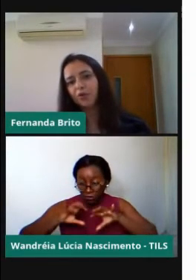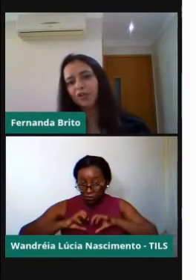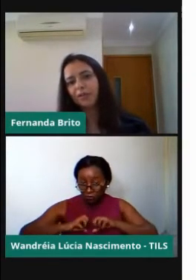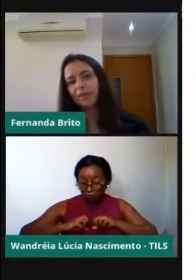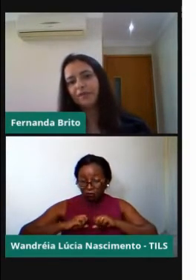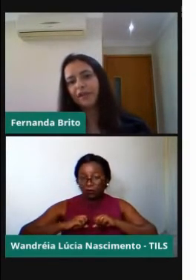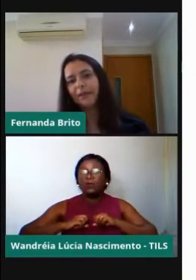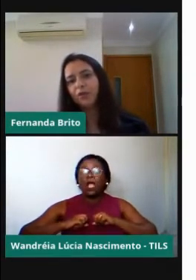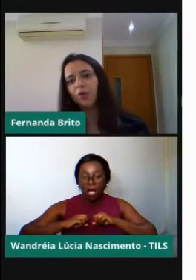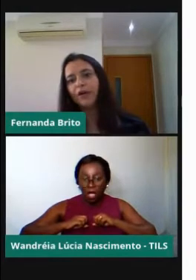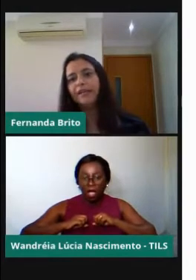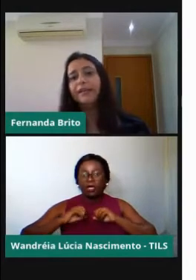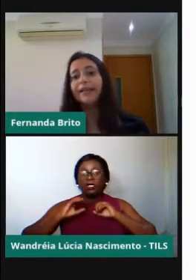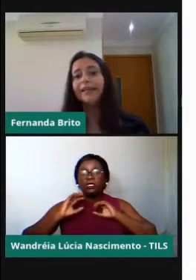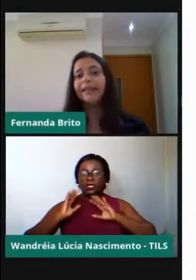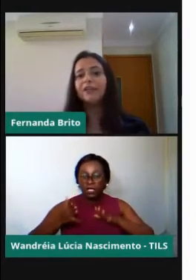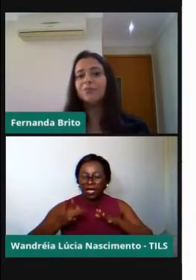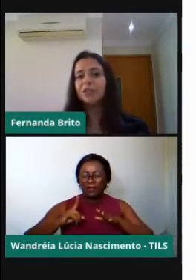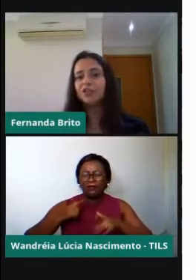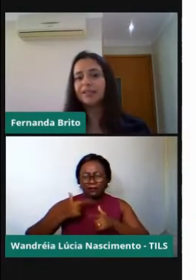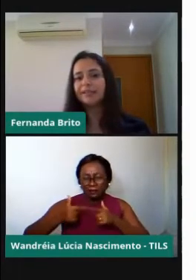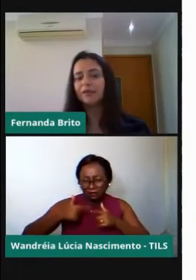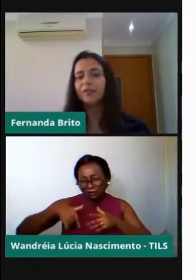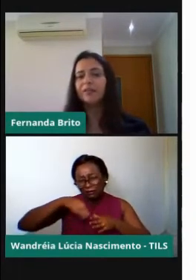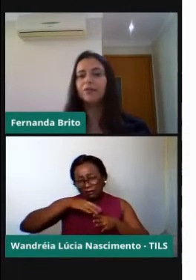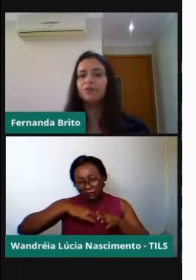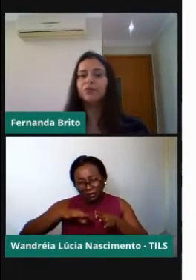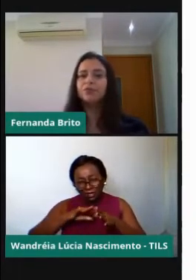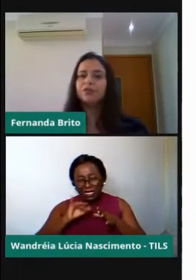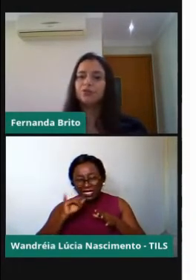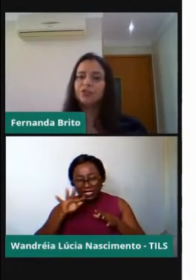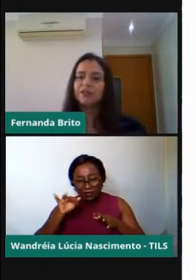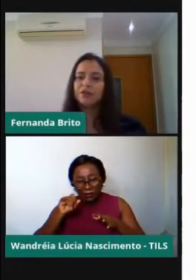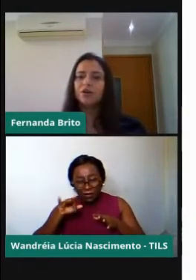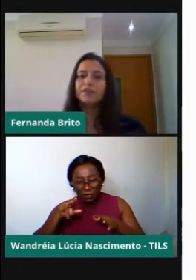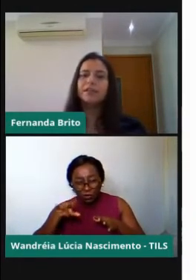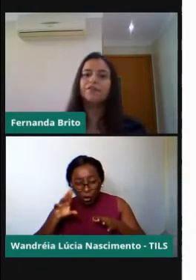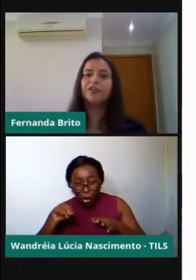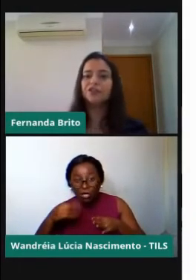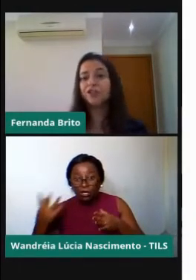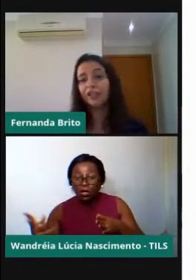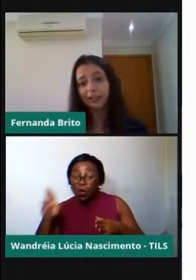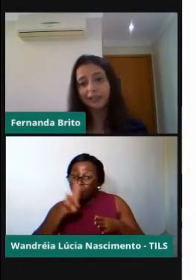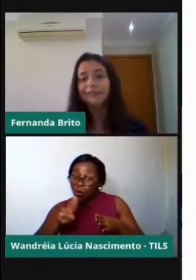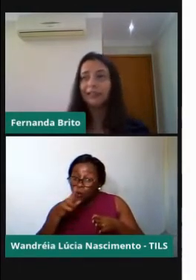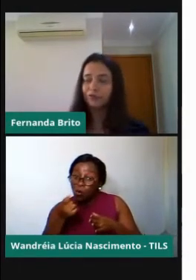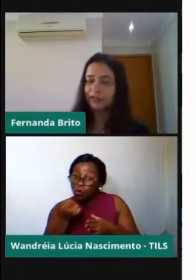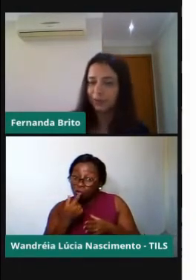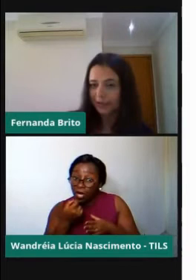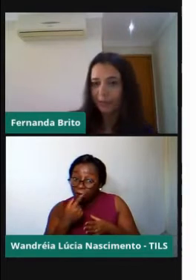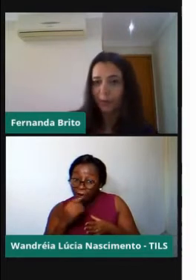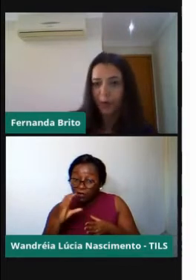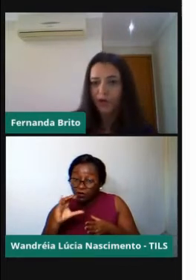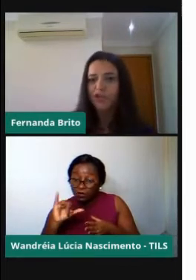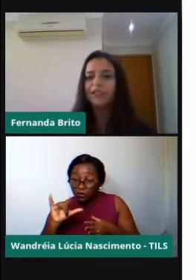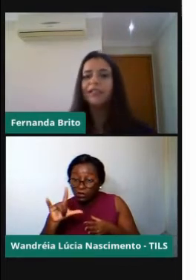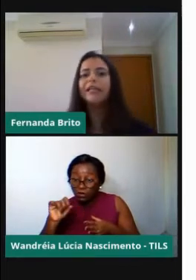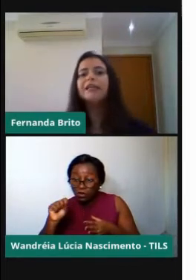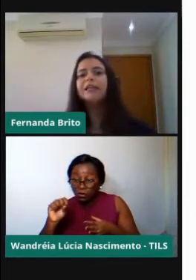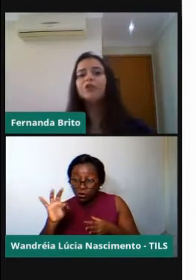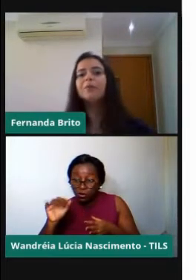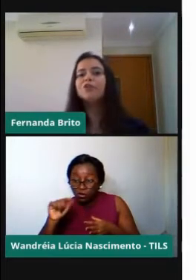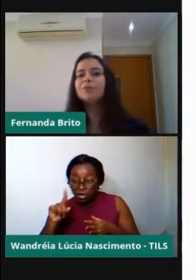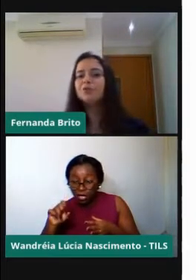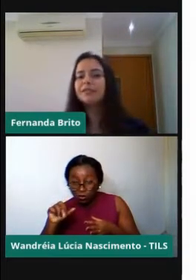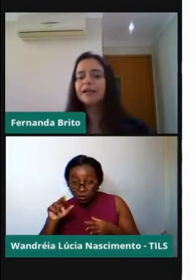essa resposta hiperinflamatória, e a administração, então, do cilostazol se refletiria, dentro da nossa proposta,